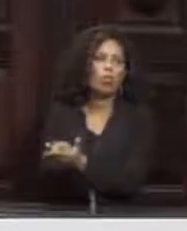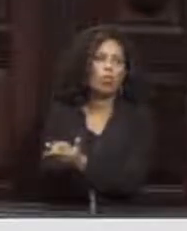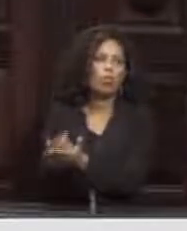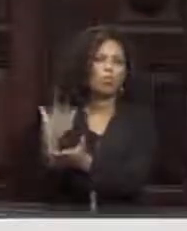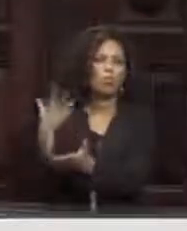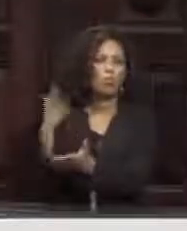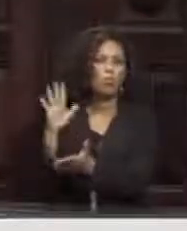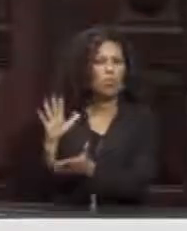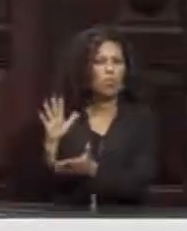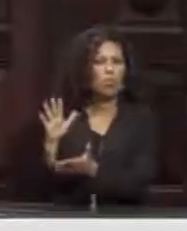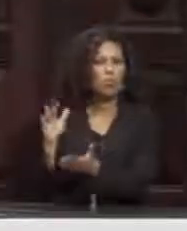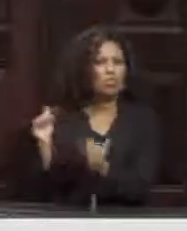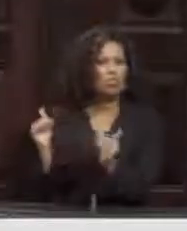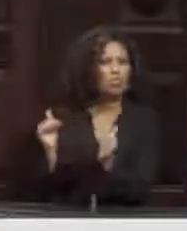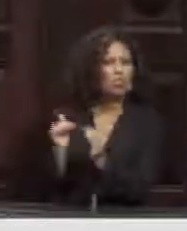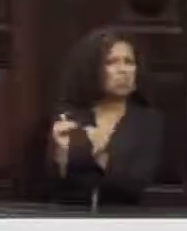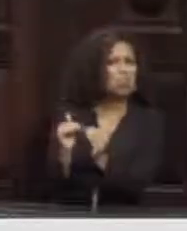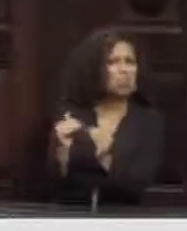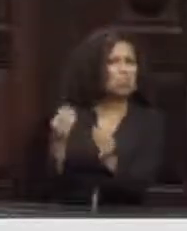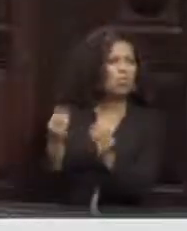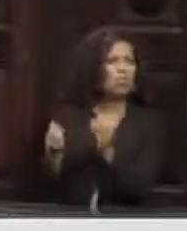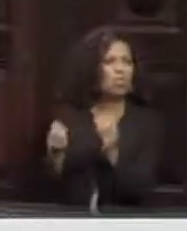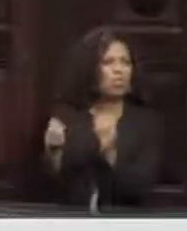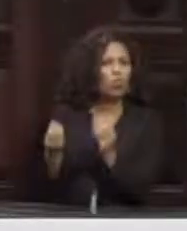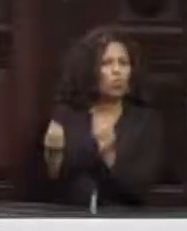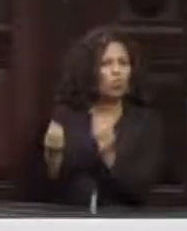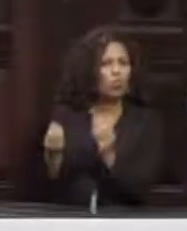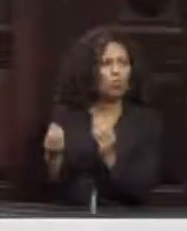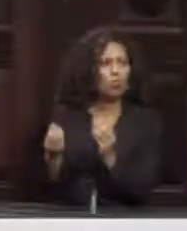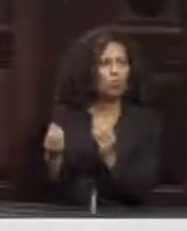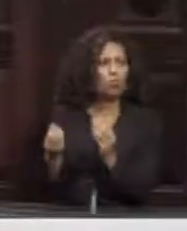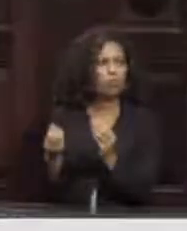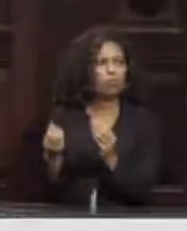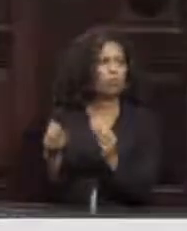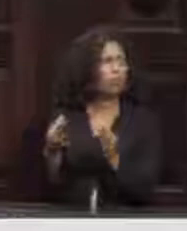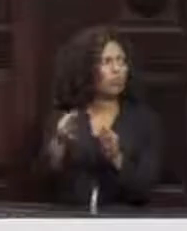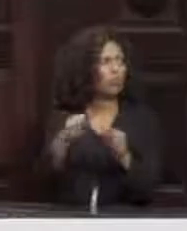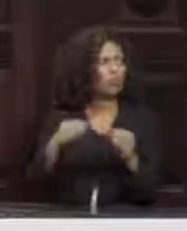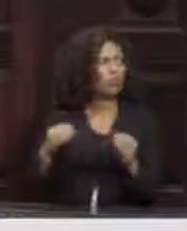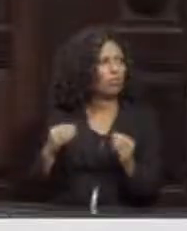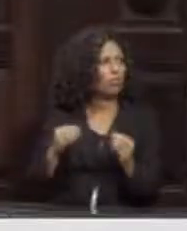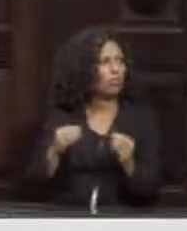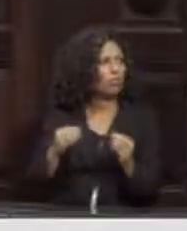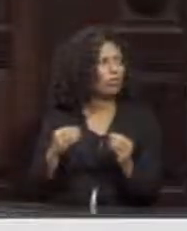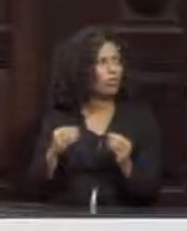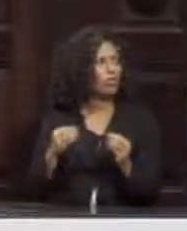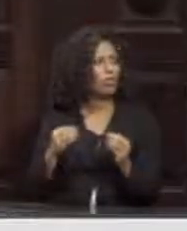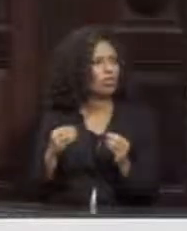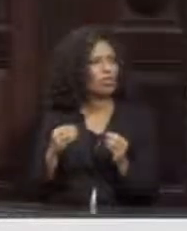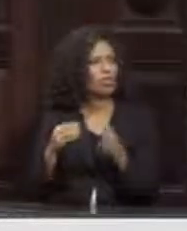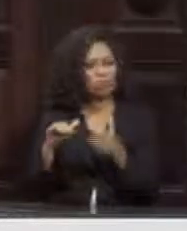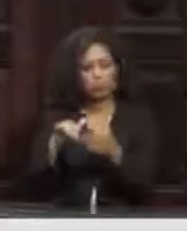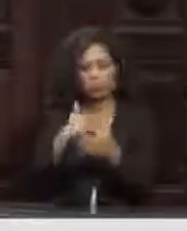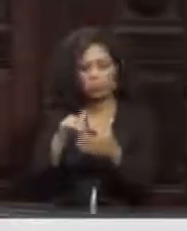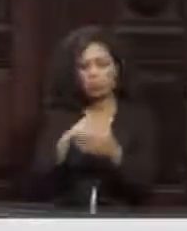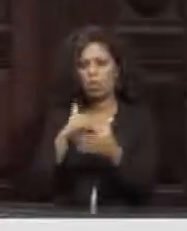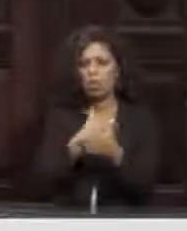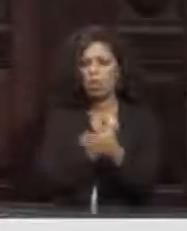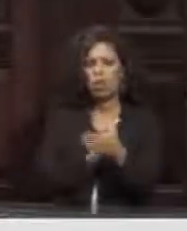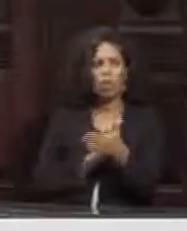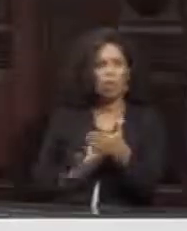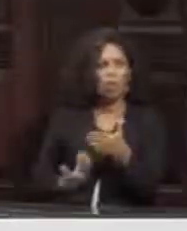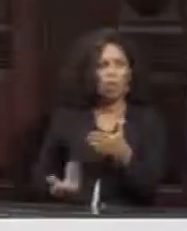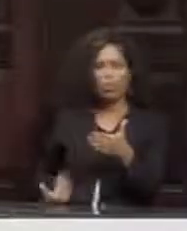razão pela qual, em todas as 3 mensagens, falar com a Fabi? O governo remete